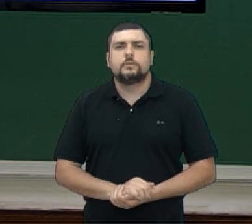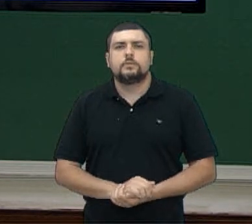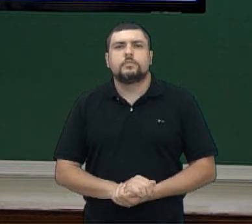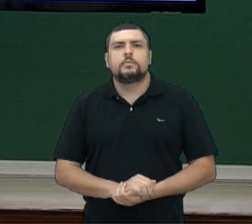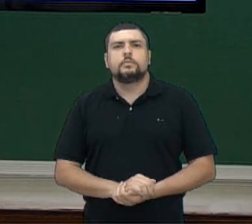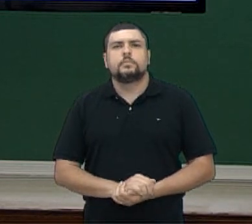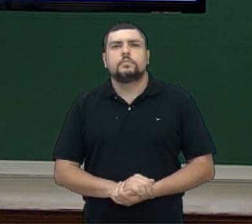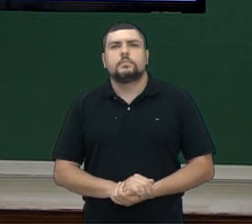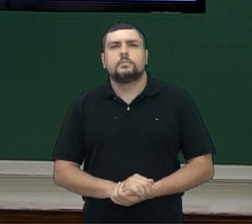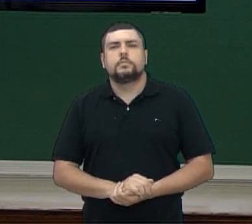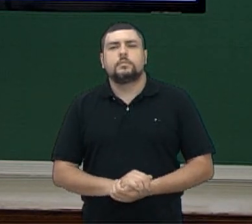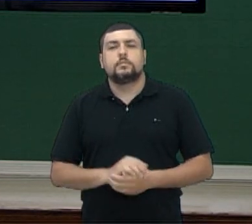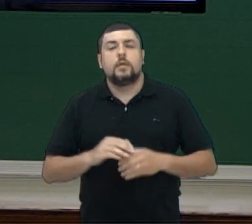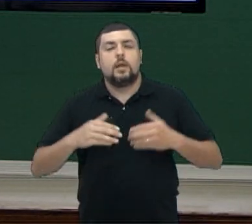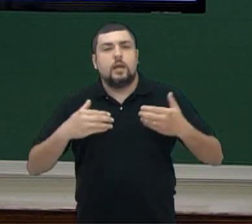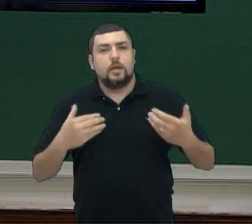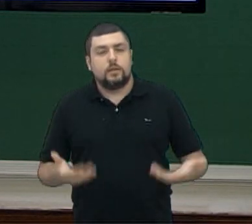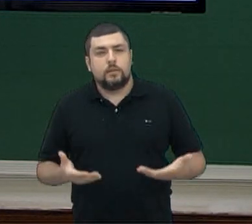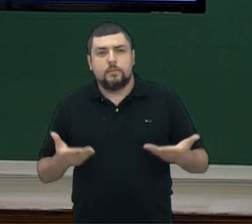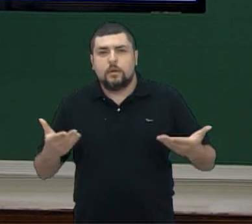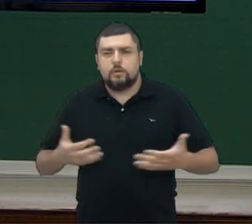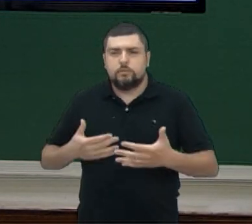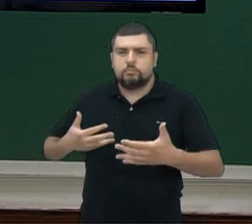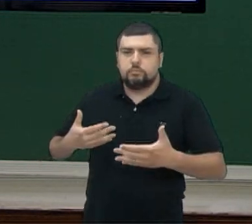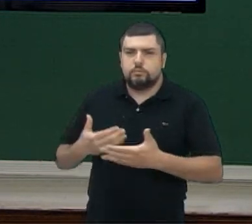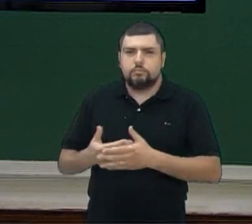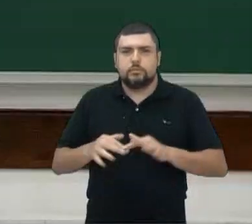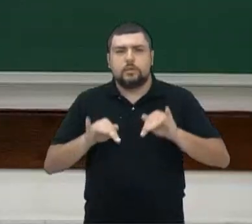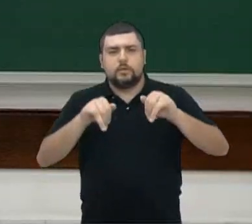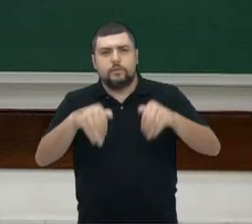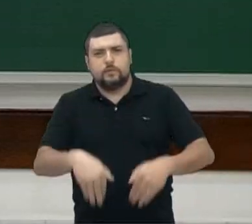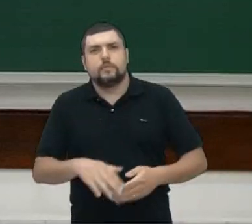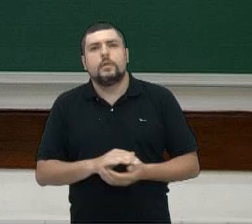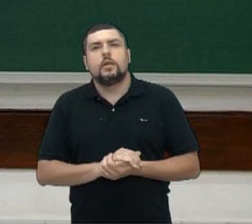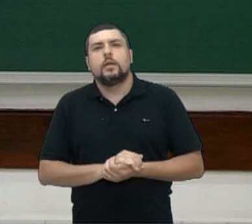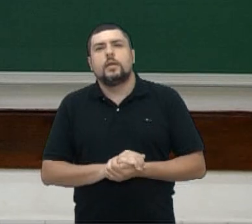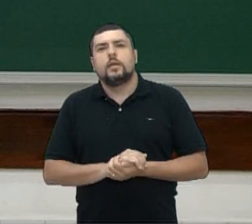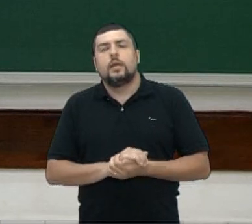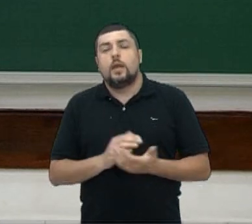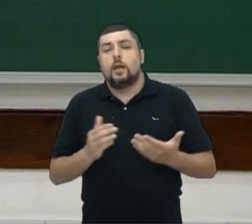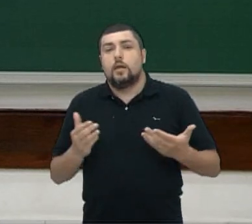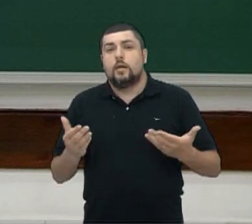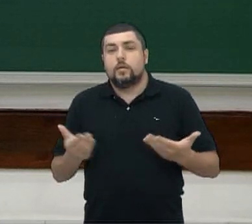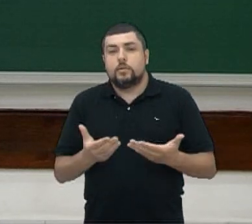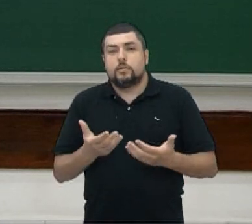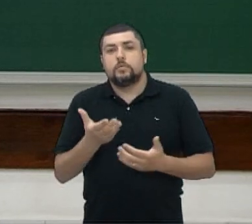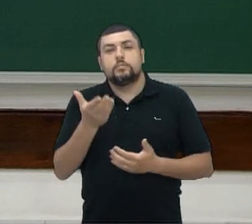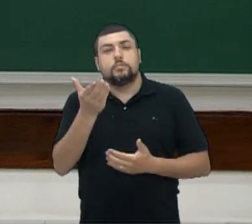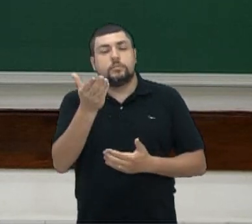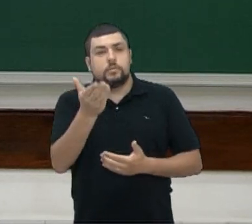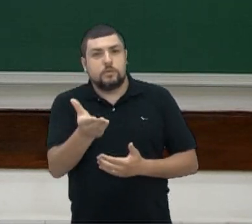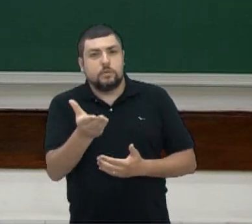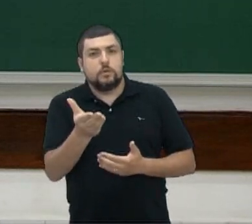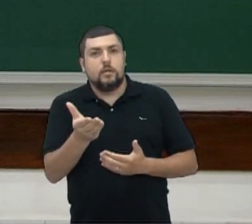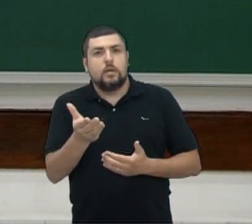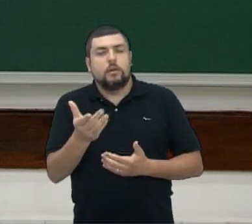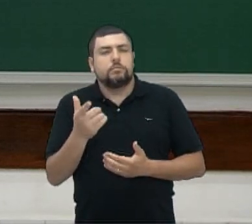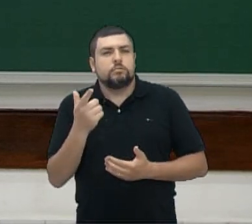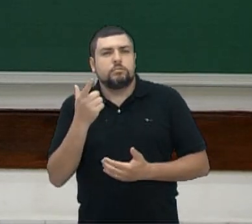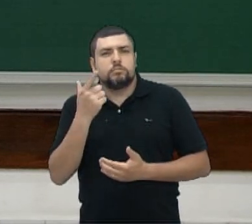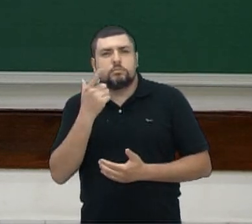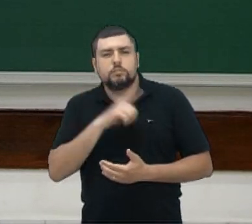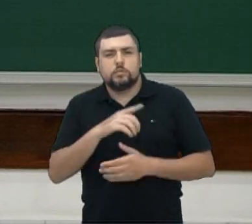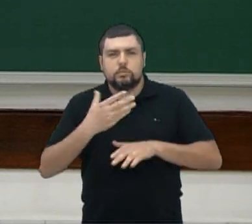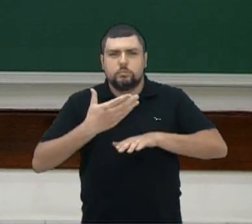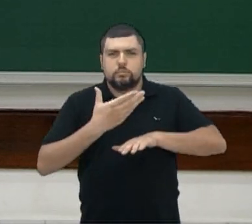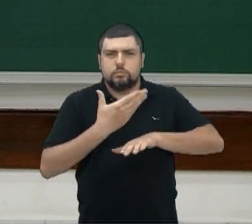certa. Então, pessoal, vamos terminar a nossa aula aqui, né? Então, ao final dessa aula, você é capaz, você praticou